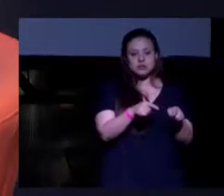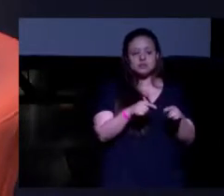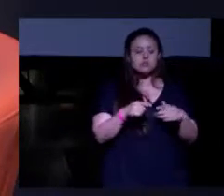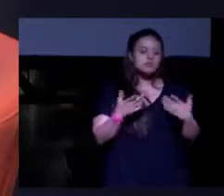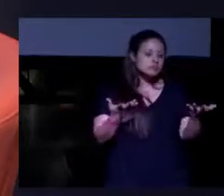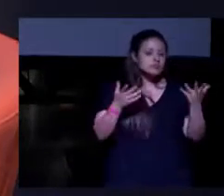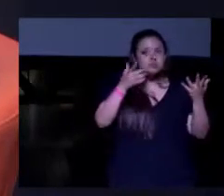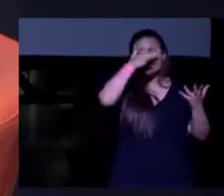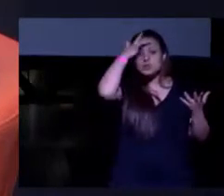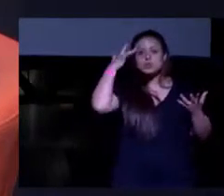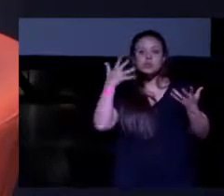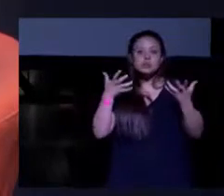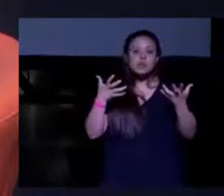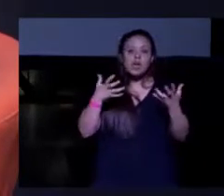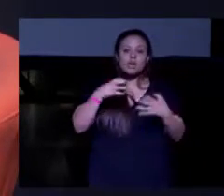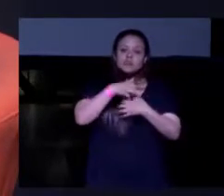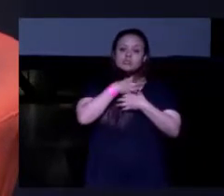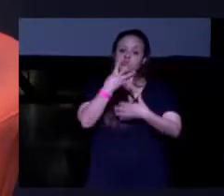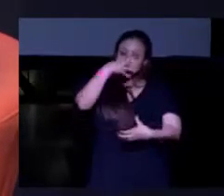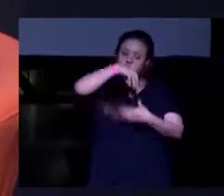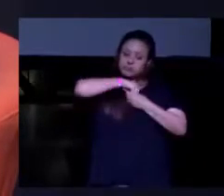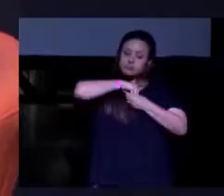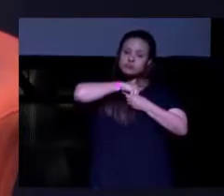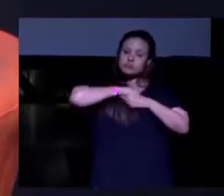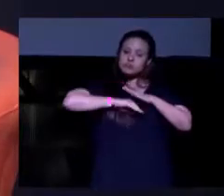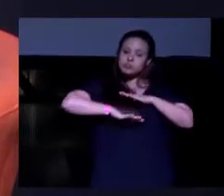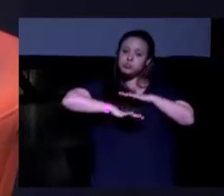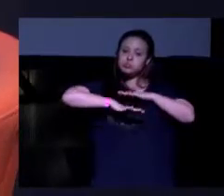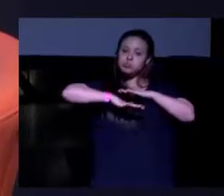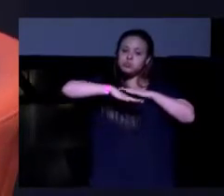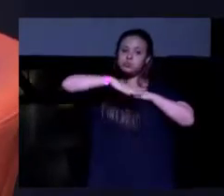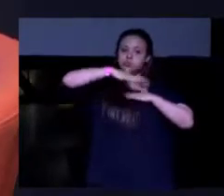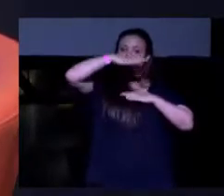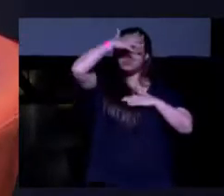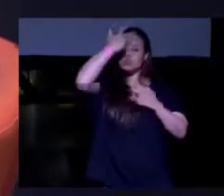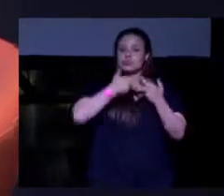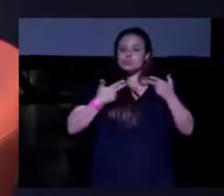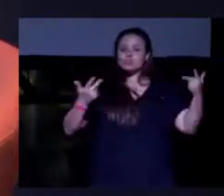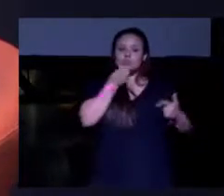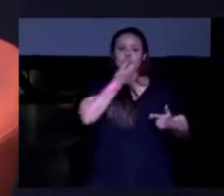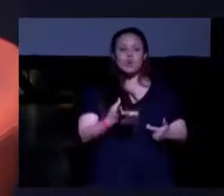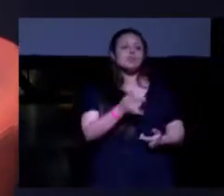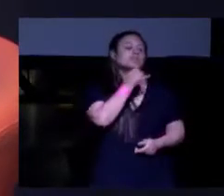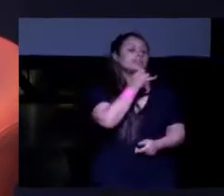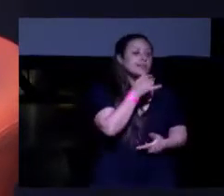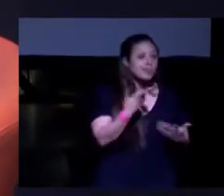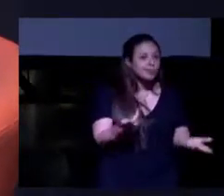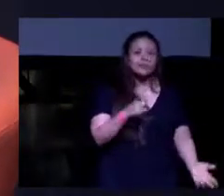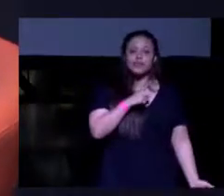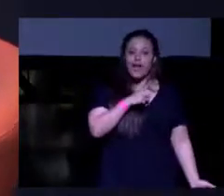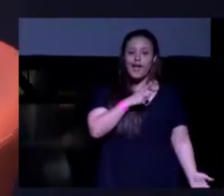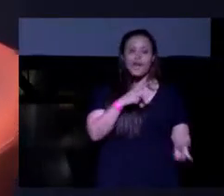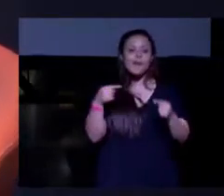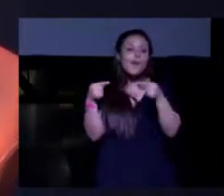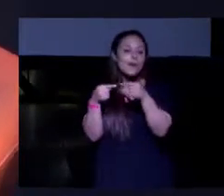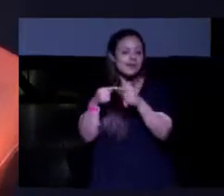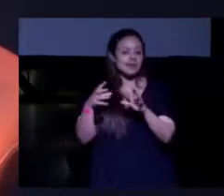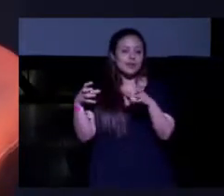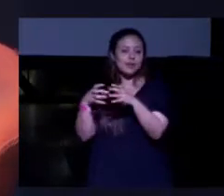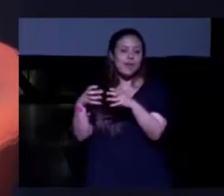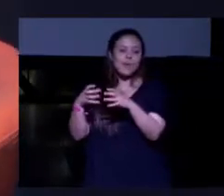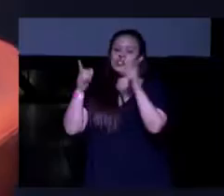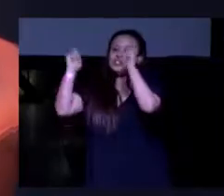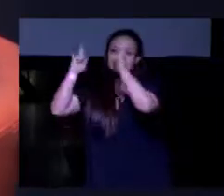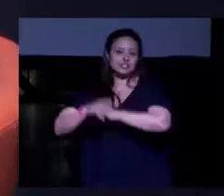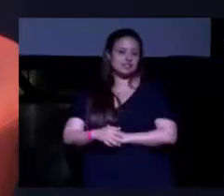ser diversão. Cara, eu tenho um grupo de amigos que é só para me divertir. Eu tenho outro grupo de amigos que é só para falar sobre livros. Eu tenho outro grupo de amigos que é só para